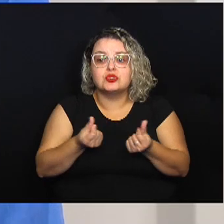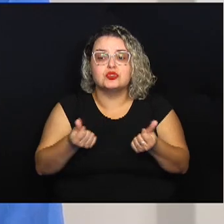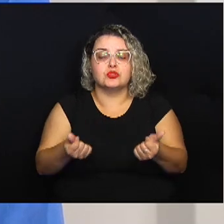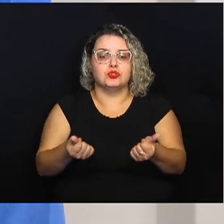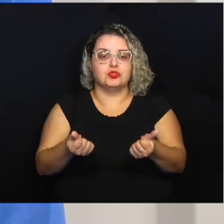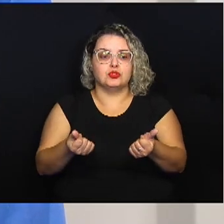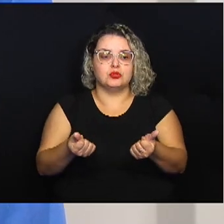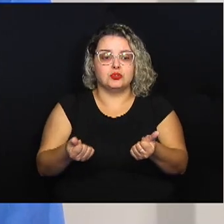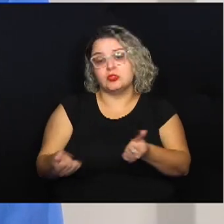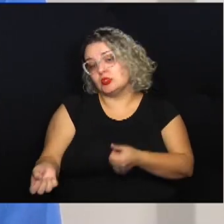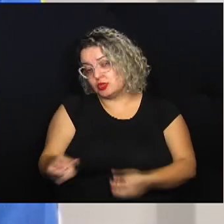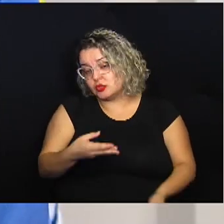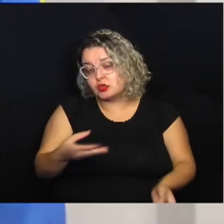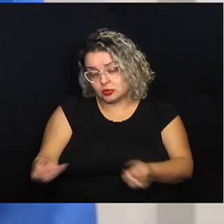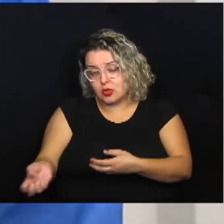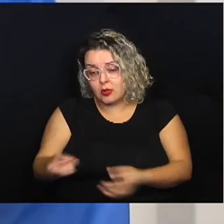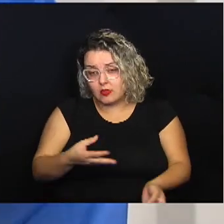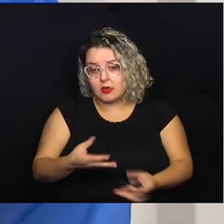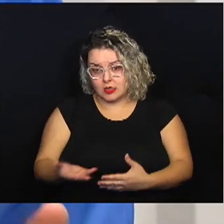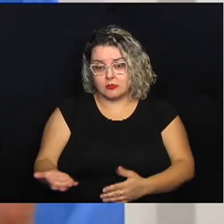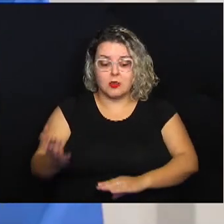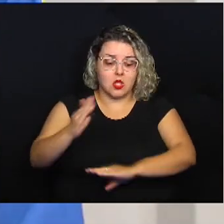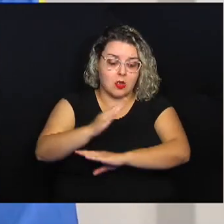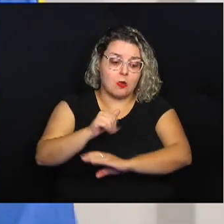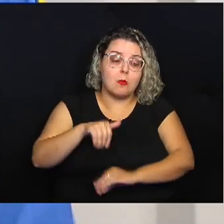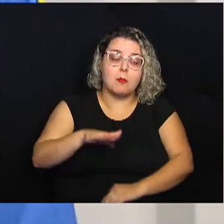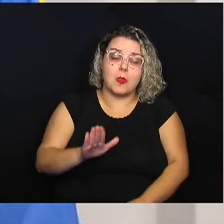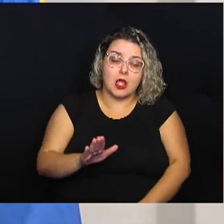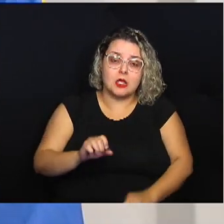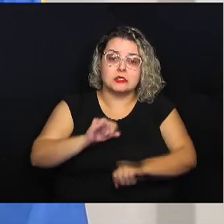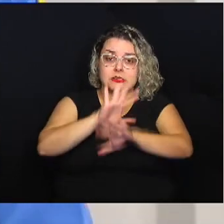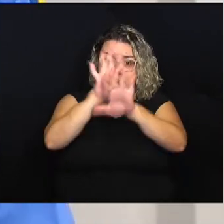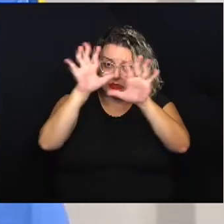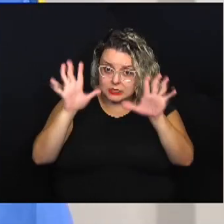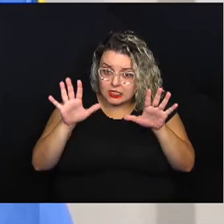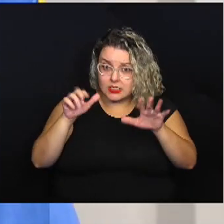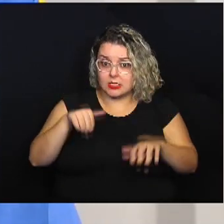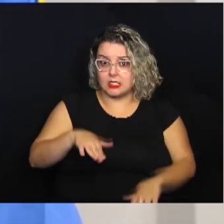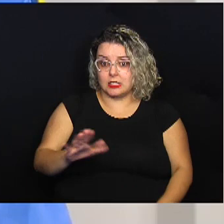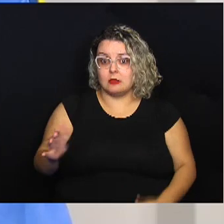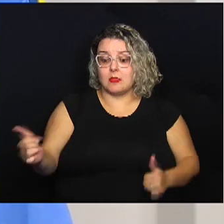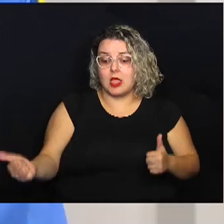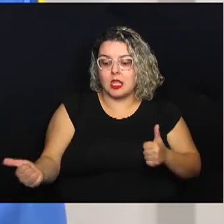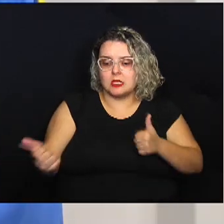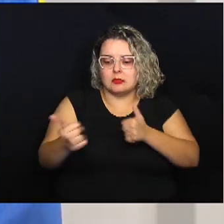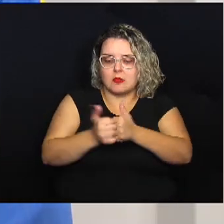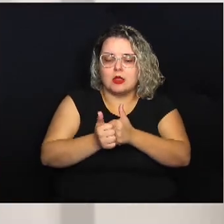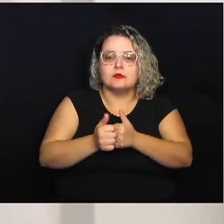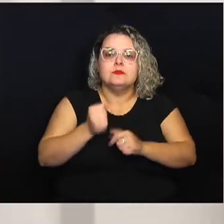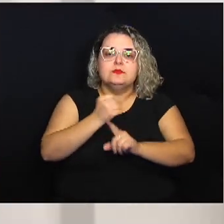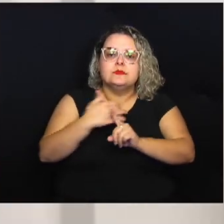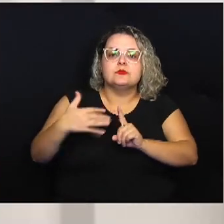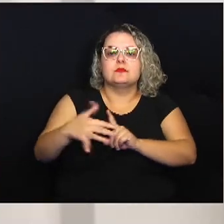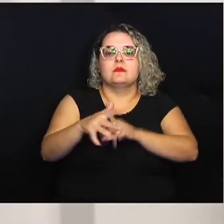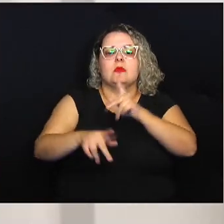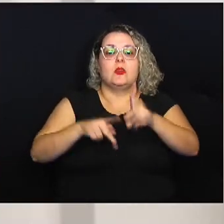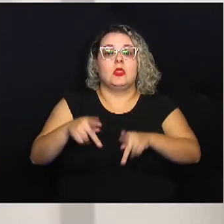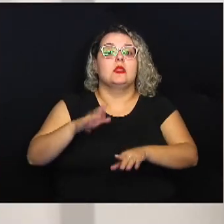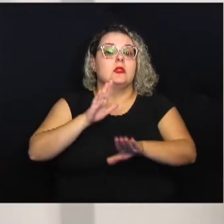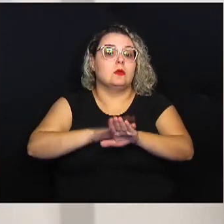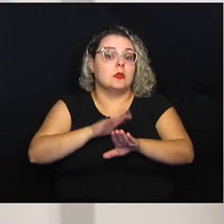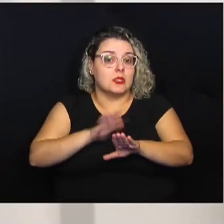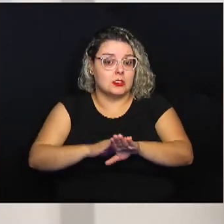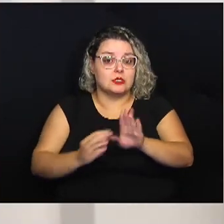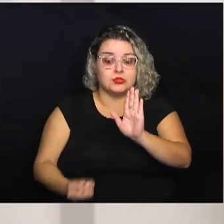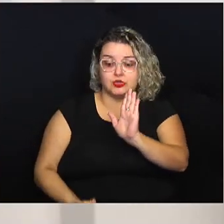e de inovação para tornar a Câmara cada vez mais transparente e cada vez mais perto da sociedade e da população. Então a ação de criar